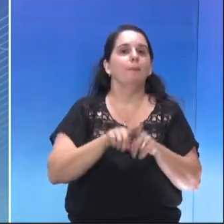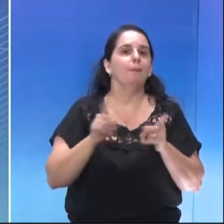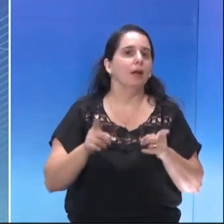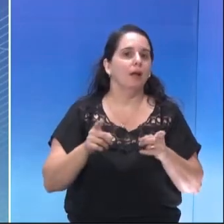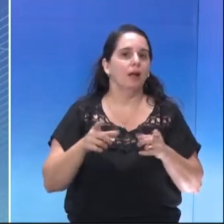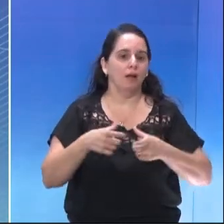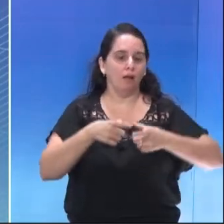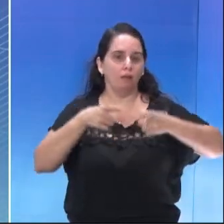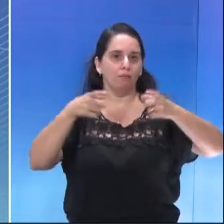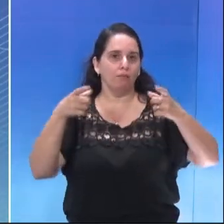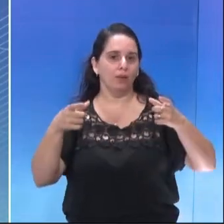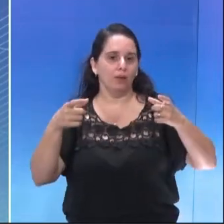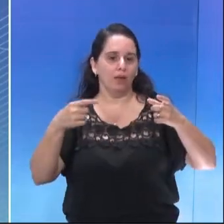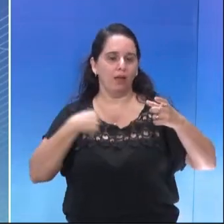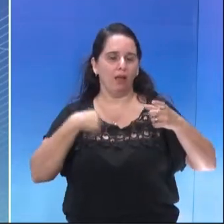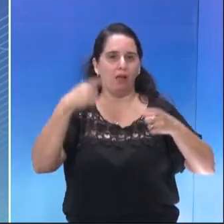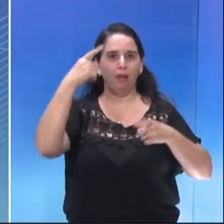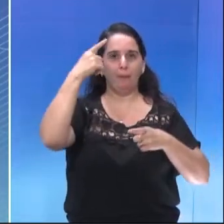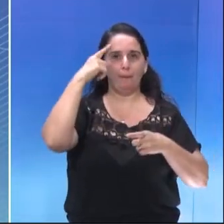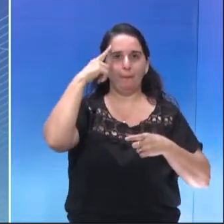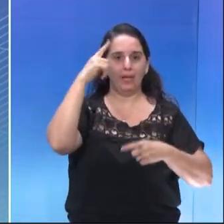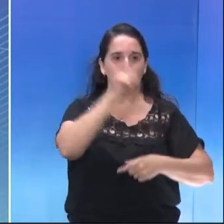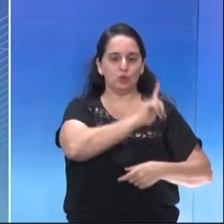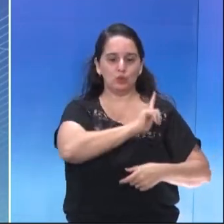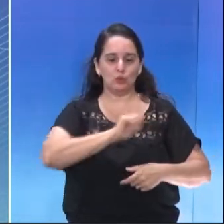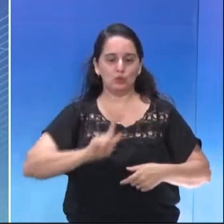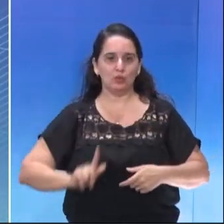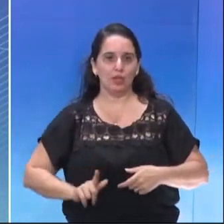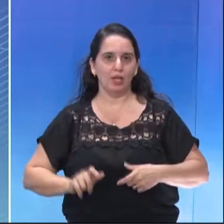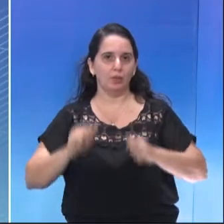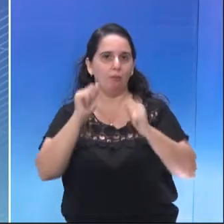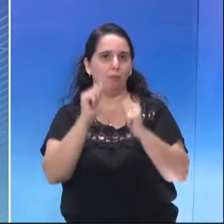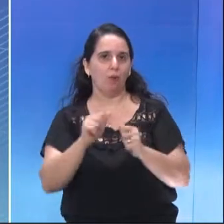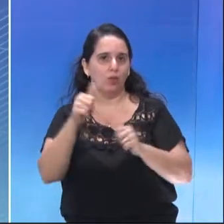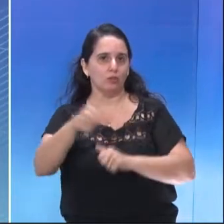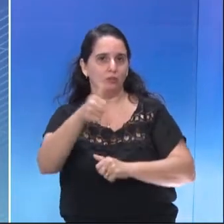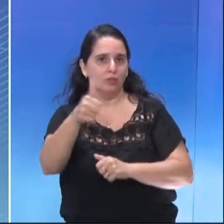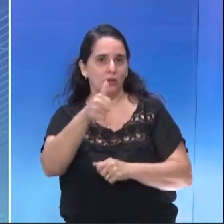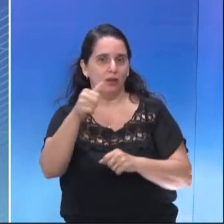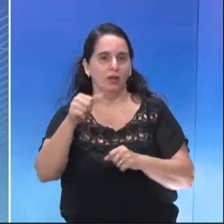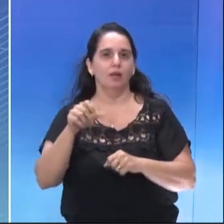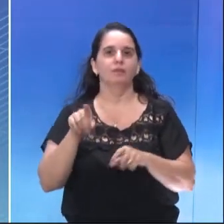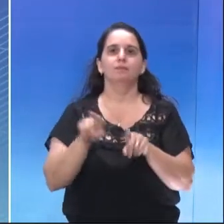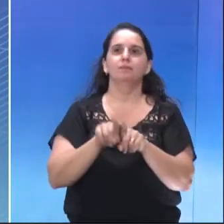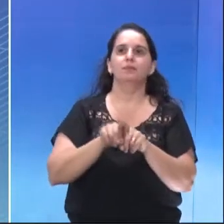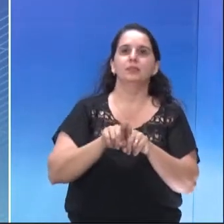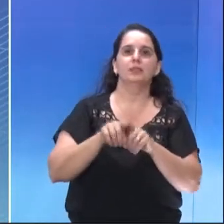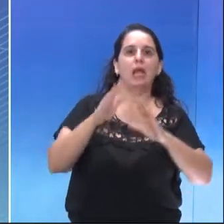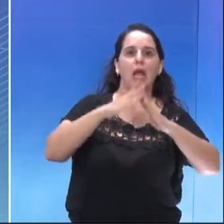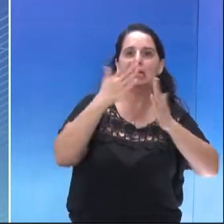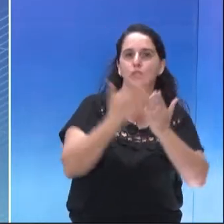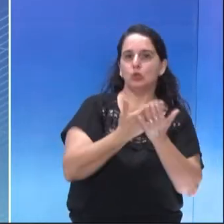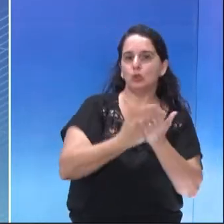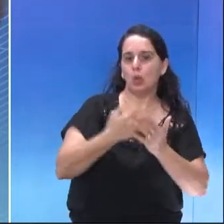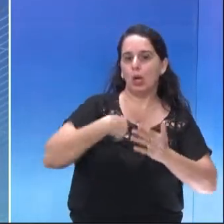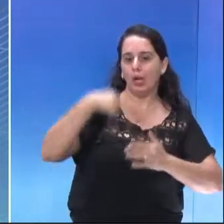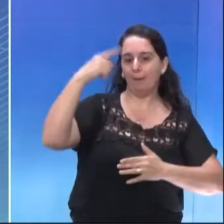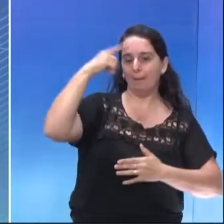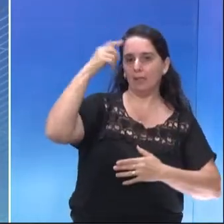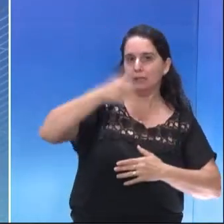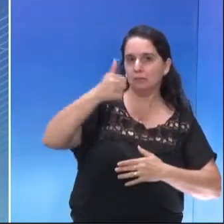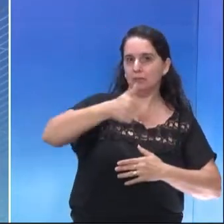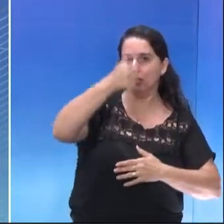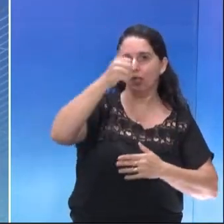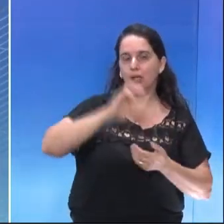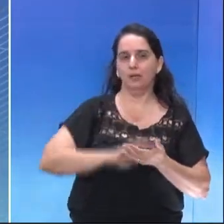Eu penso que o governo poderia fazer isso, eu penso que a escola poderia fazer isso, eu penso que os hospitais poderiam ser assim, eu penso que o IBAMA